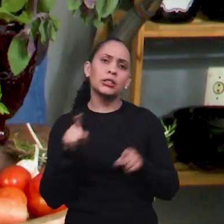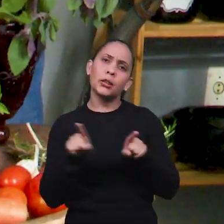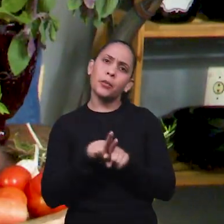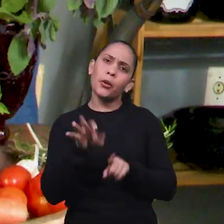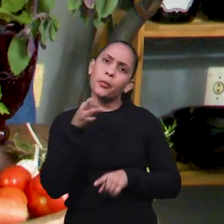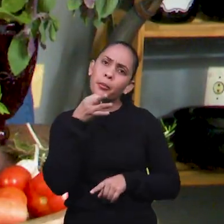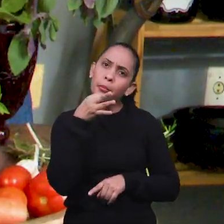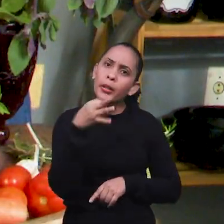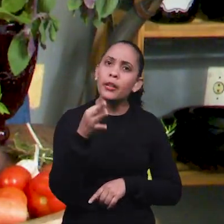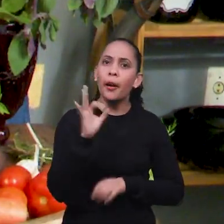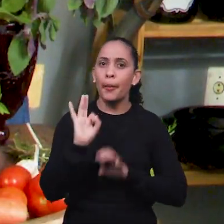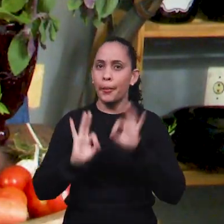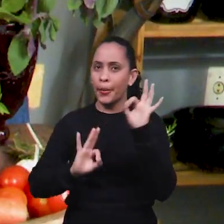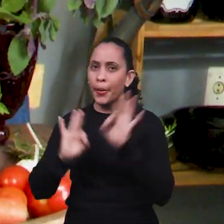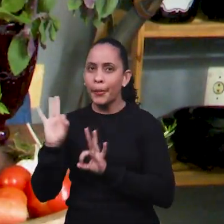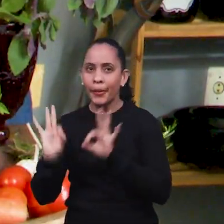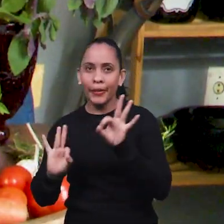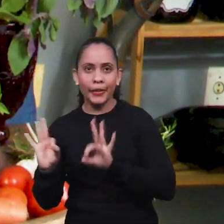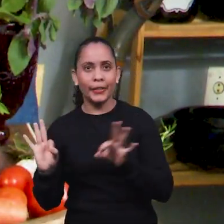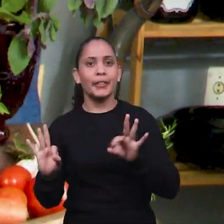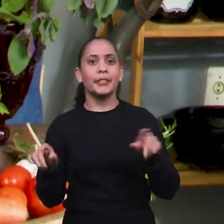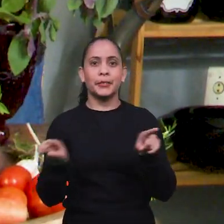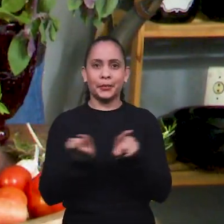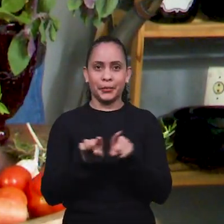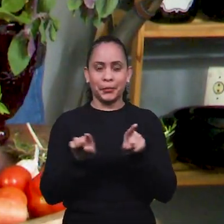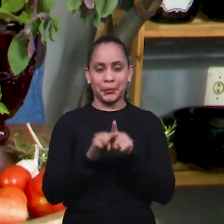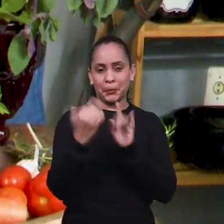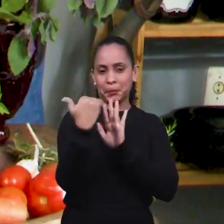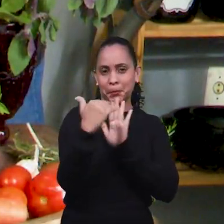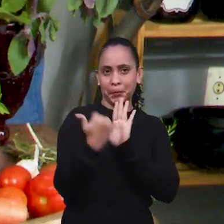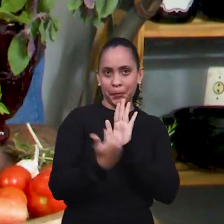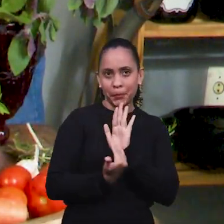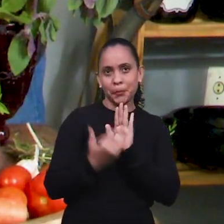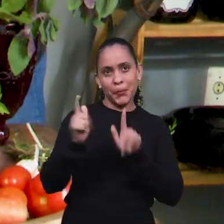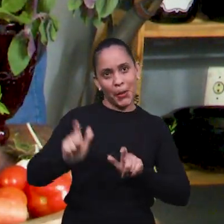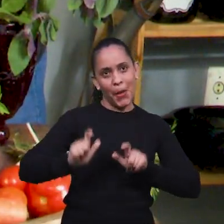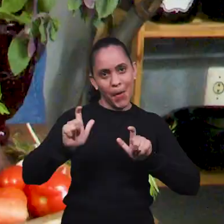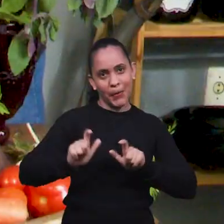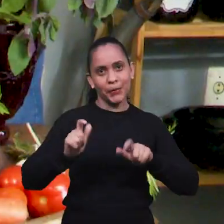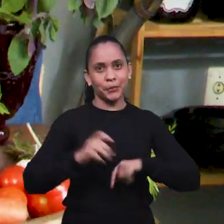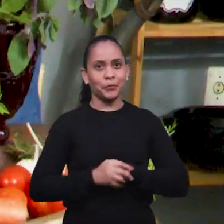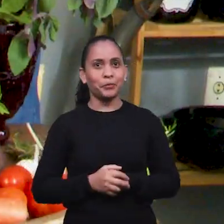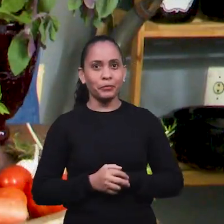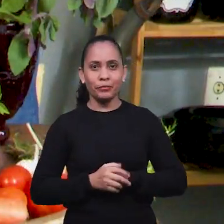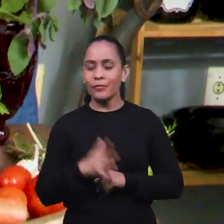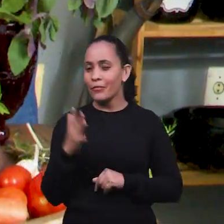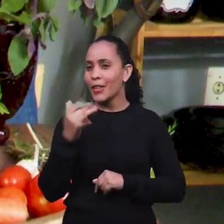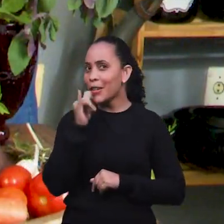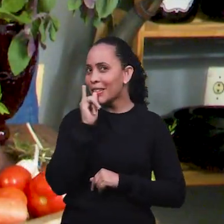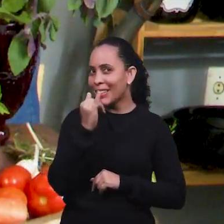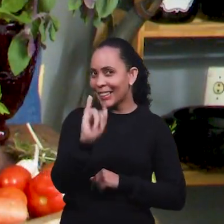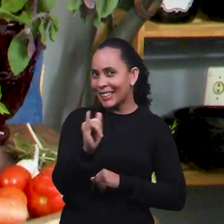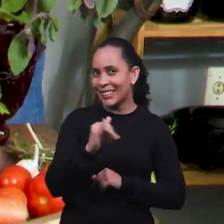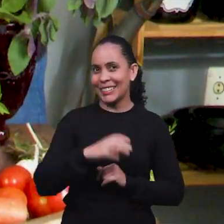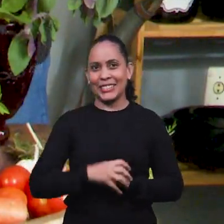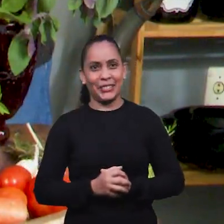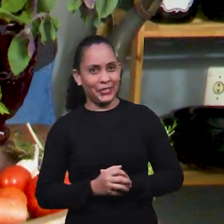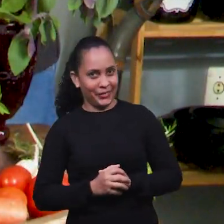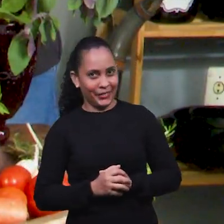também sugestões pra gente poder fazer aqui no nosso fogão de receitas da roça. Da roça. A roça hoje tá